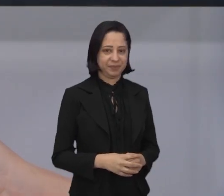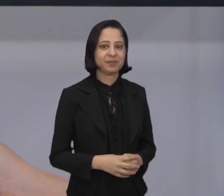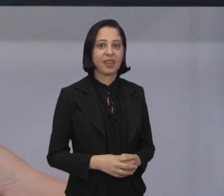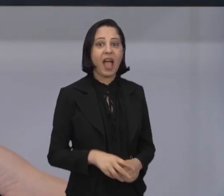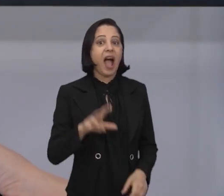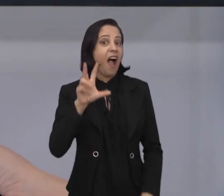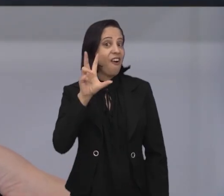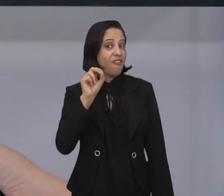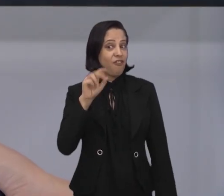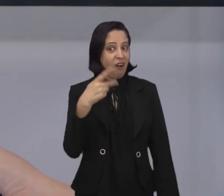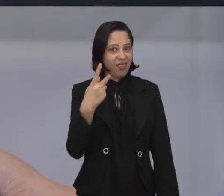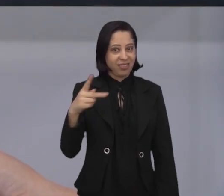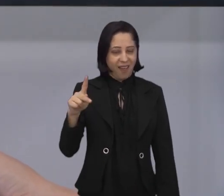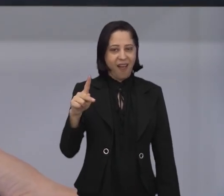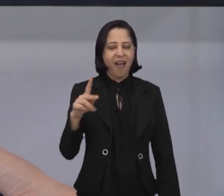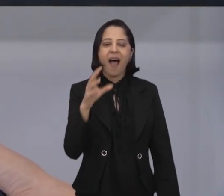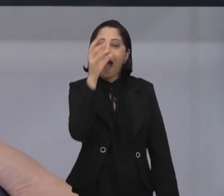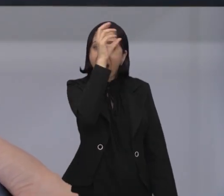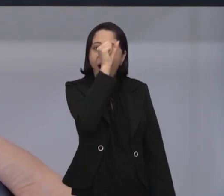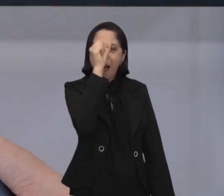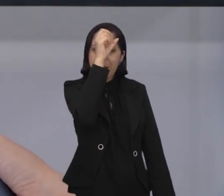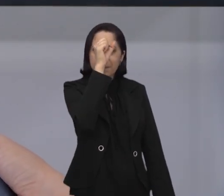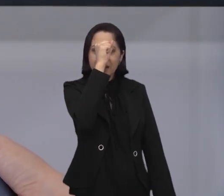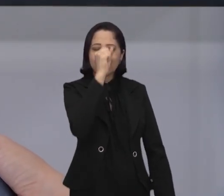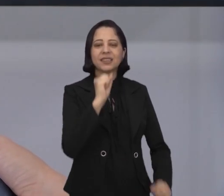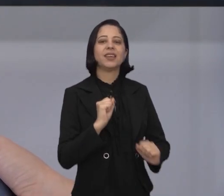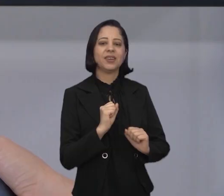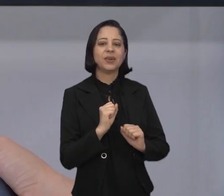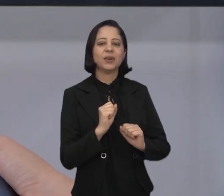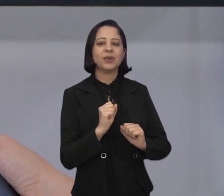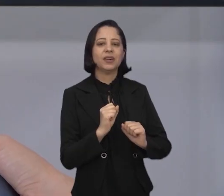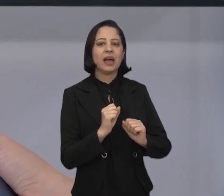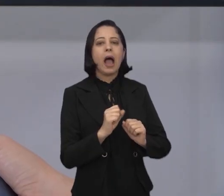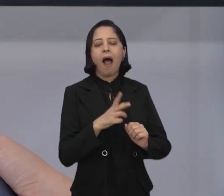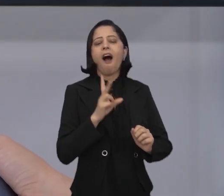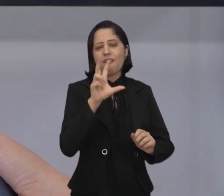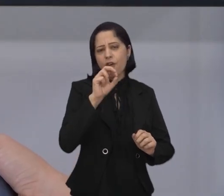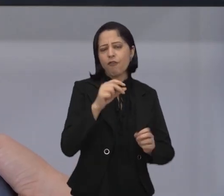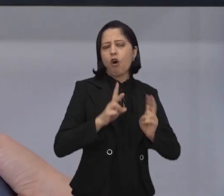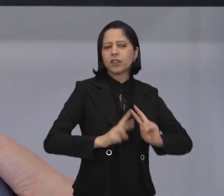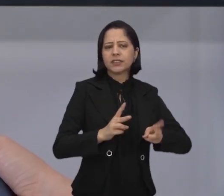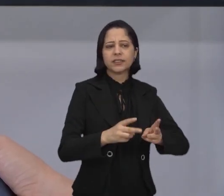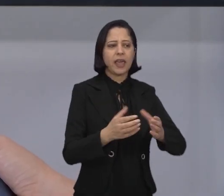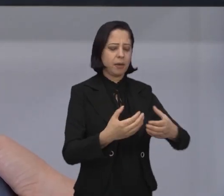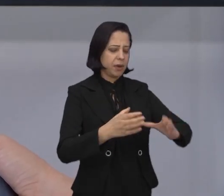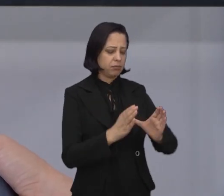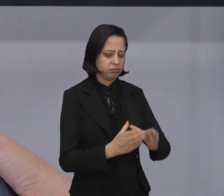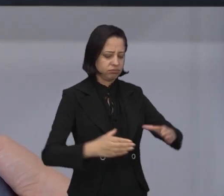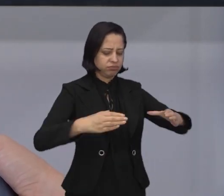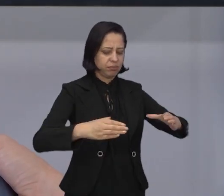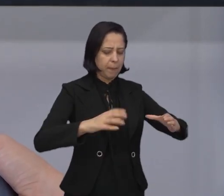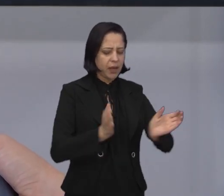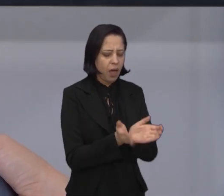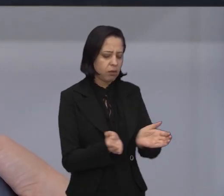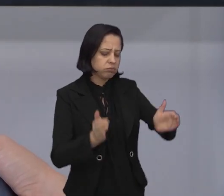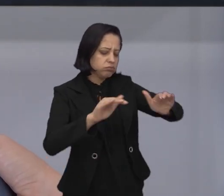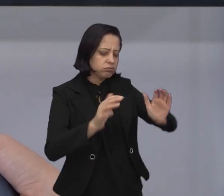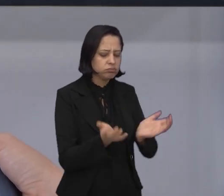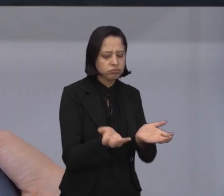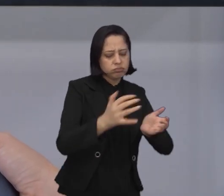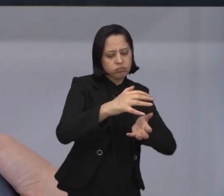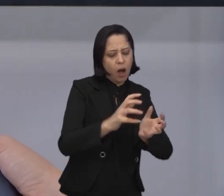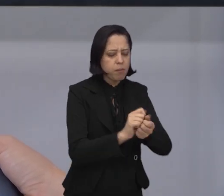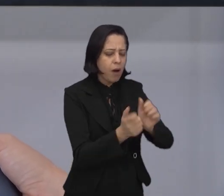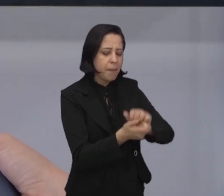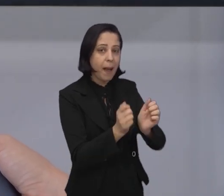Ela aprendeu, né, com a avó dela. A avó dela fazia peças de utilitários, fazia panela, coisas para o uso.